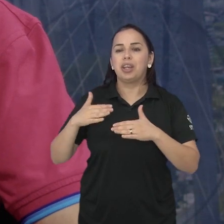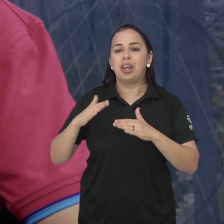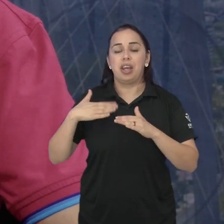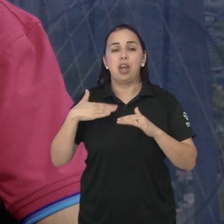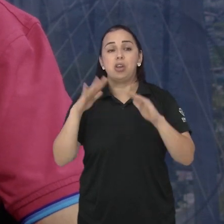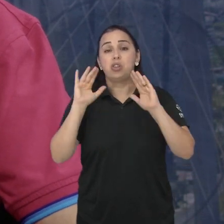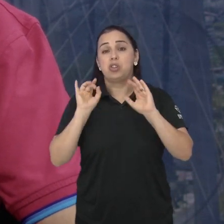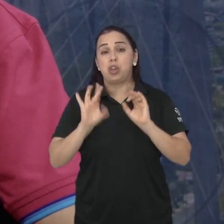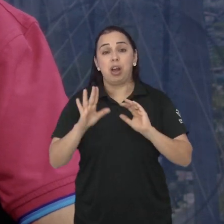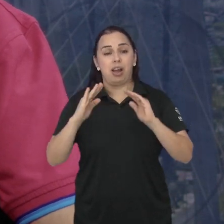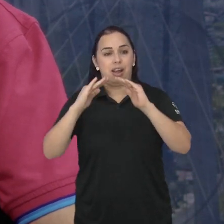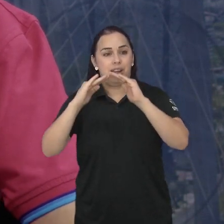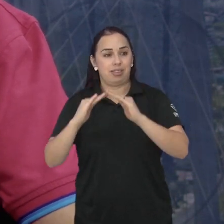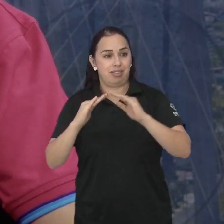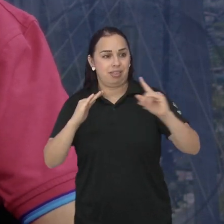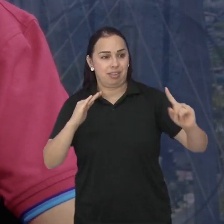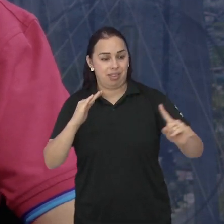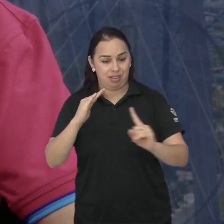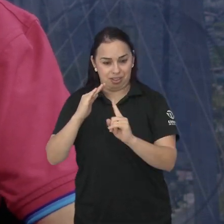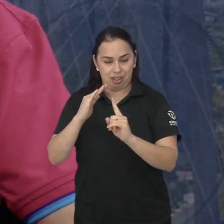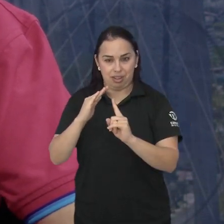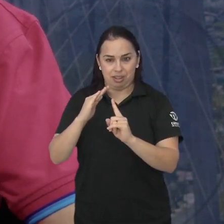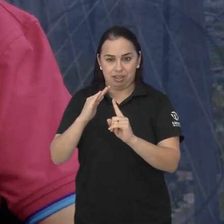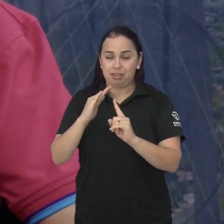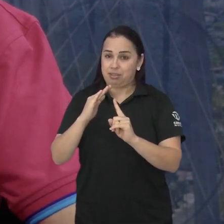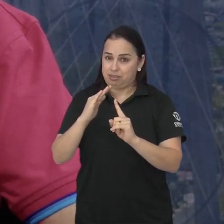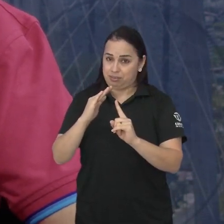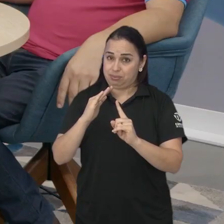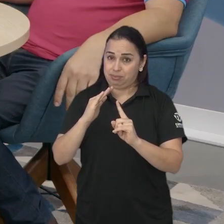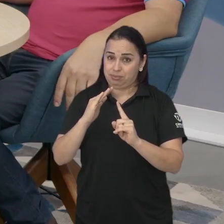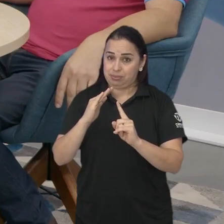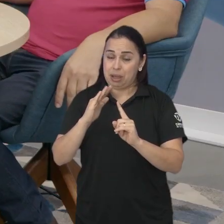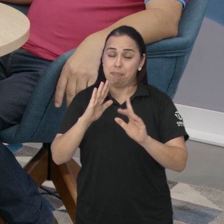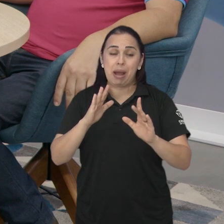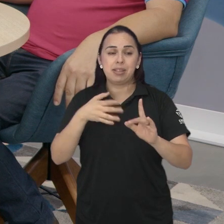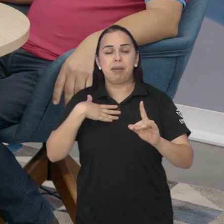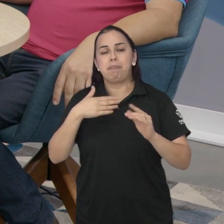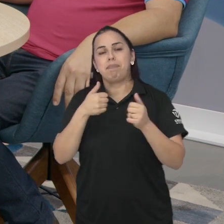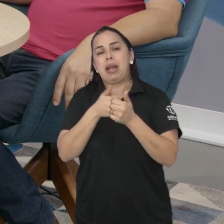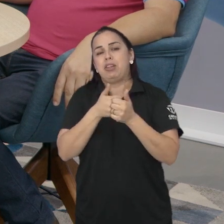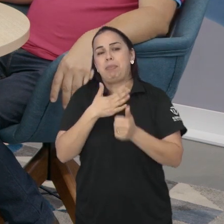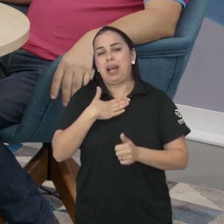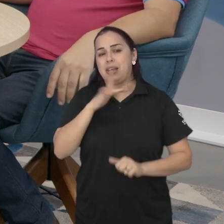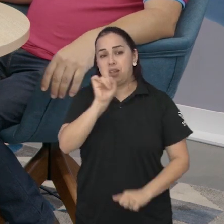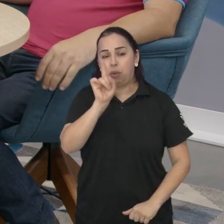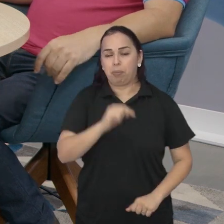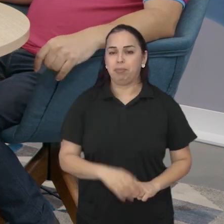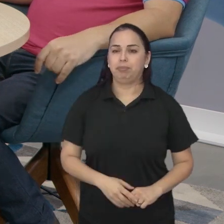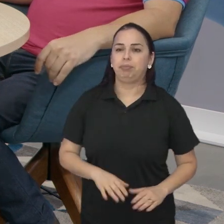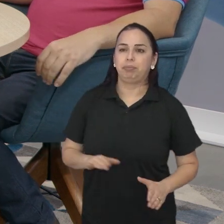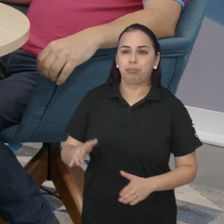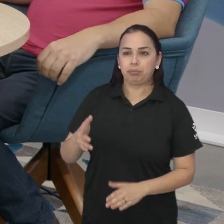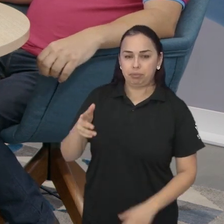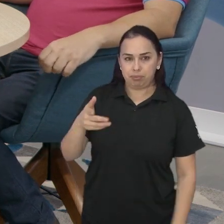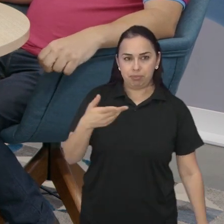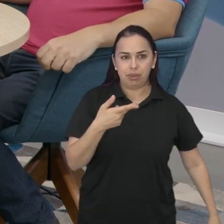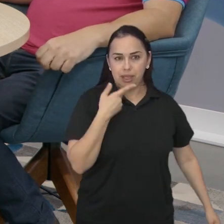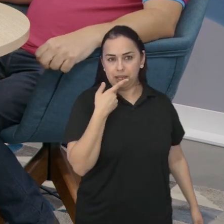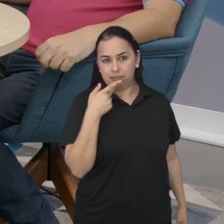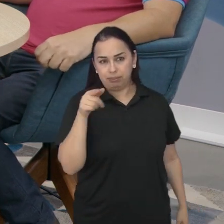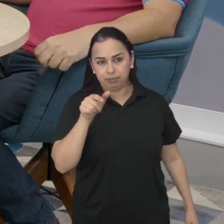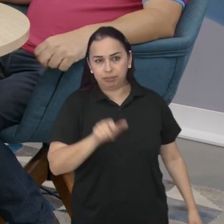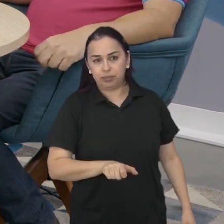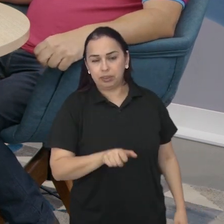Eu aceito, mas só acenda a luz à noite. Sim. Gostaria de complementar? Não, o que até o Marcos coloca, né, é